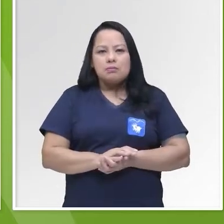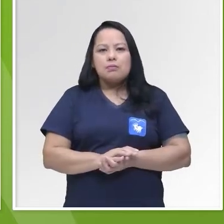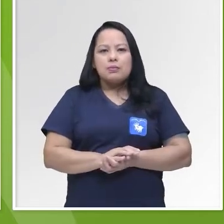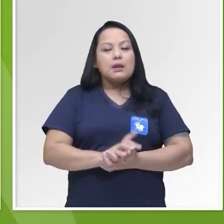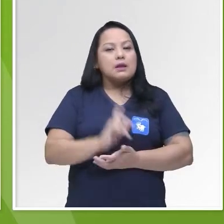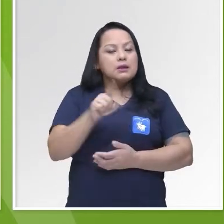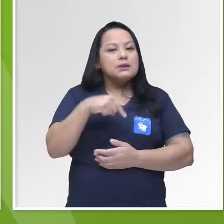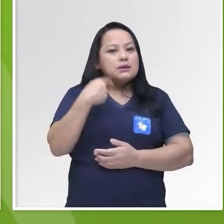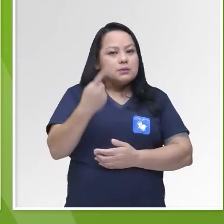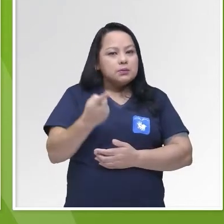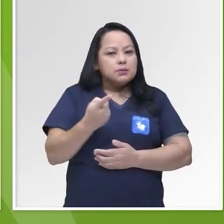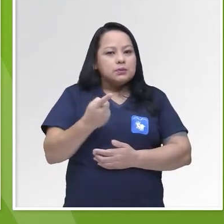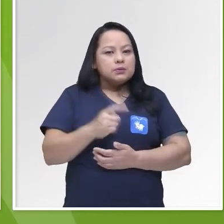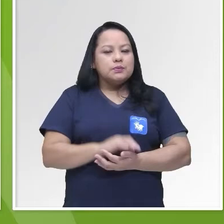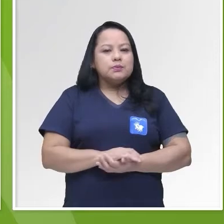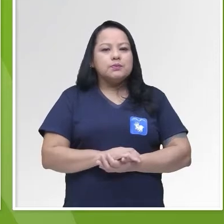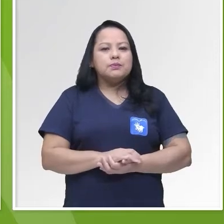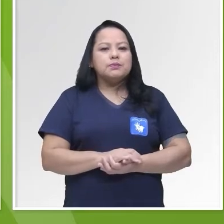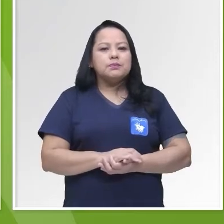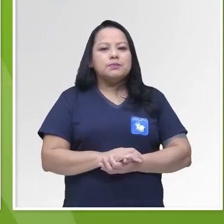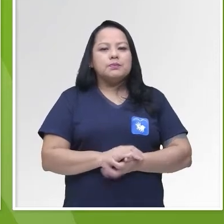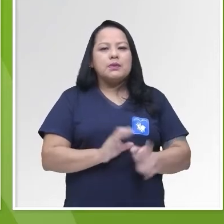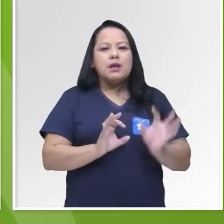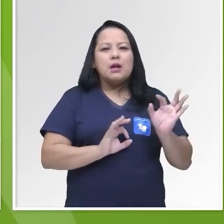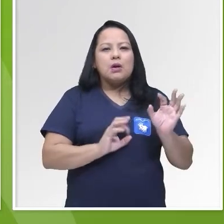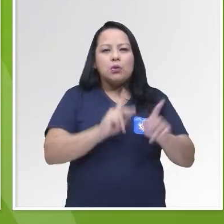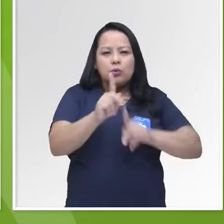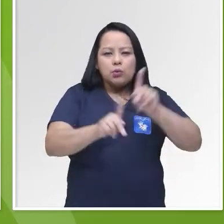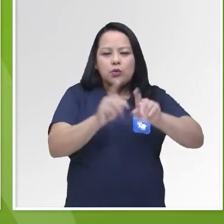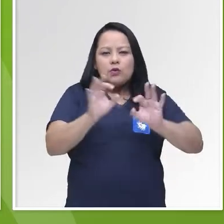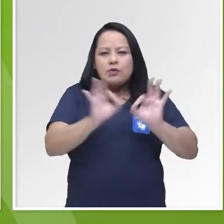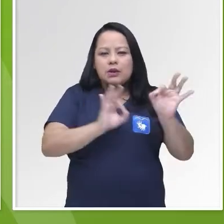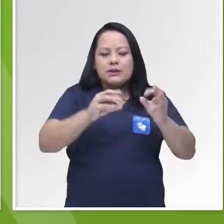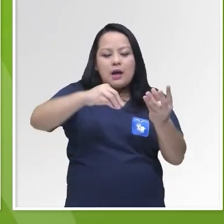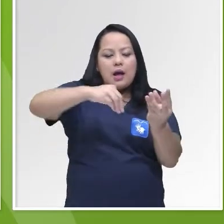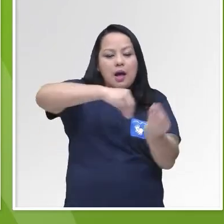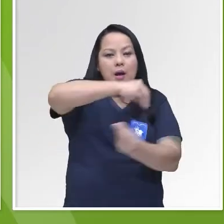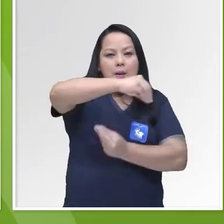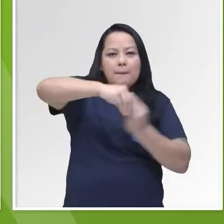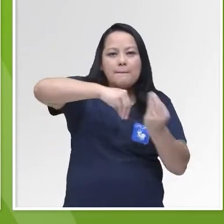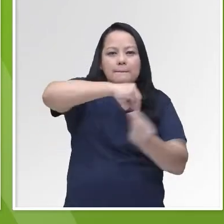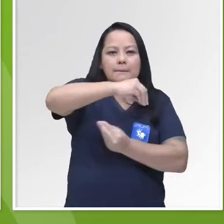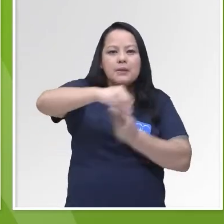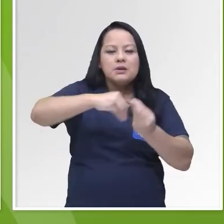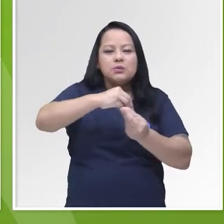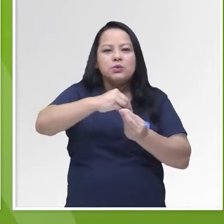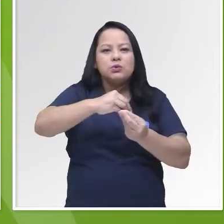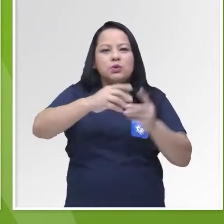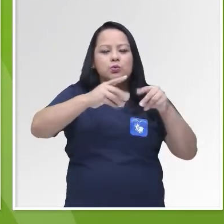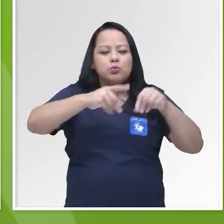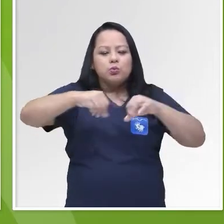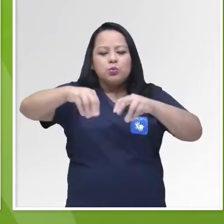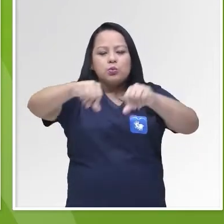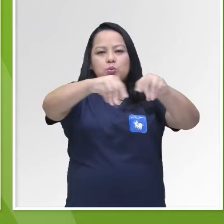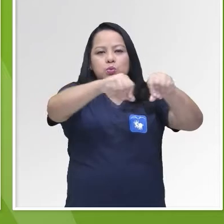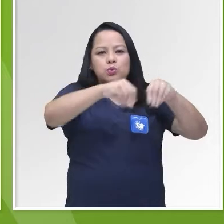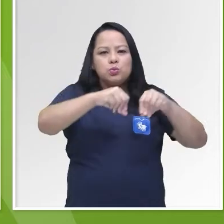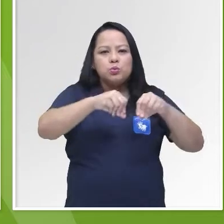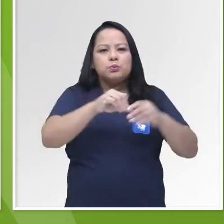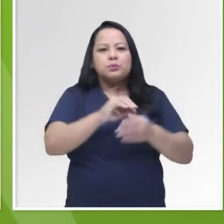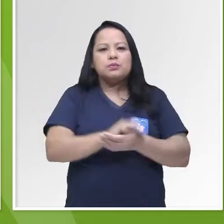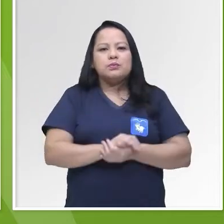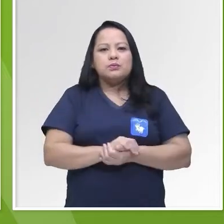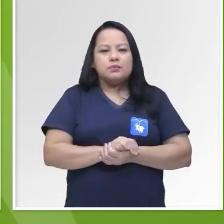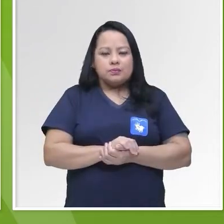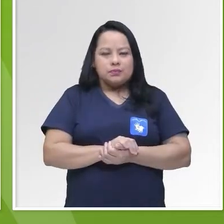seguida, eles faziam uma mistura de sais, chamado de